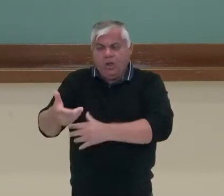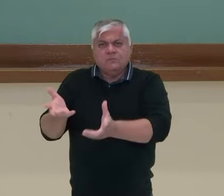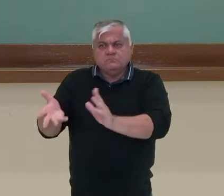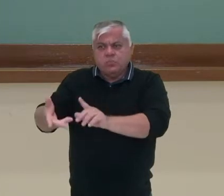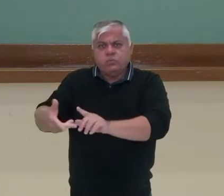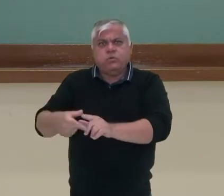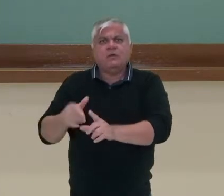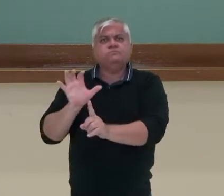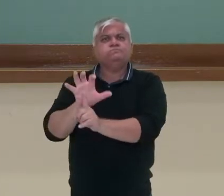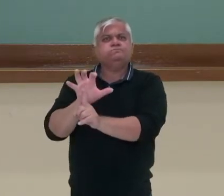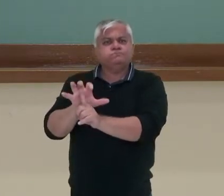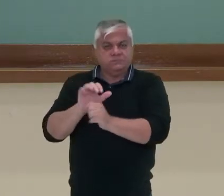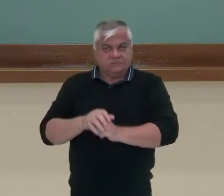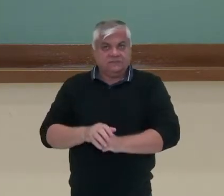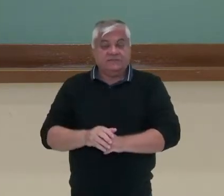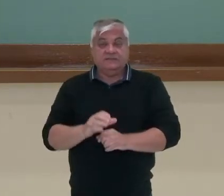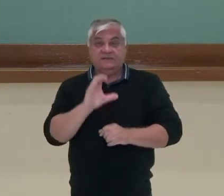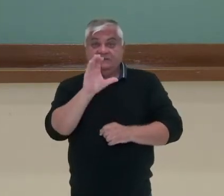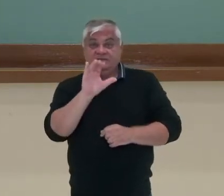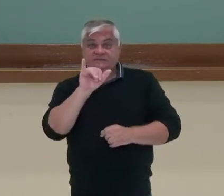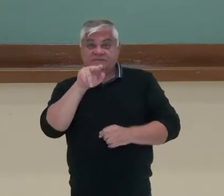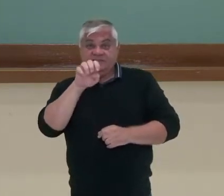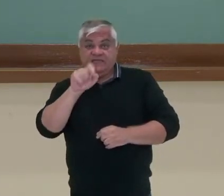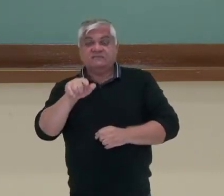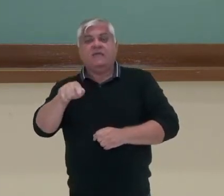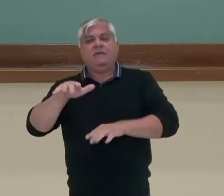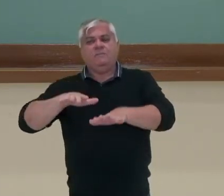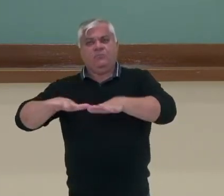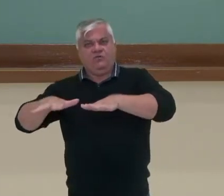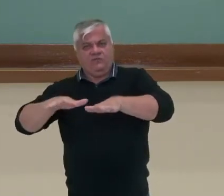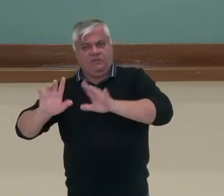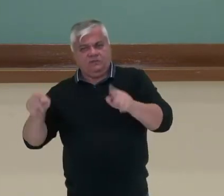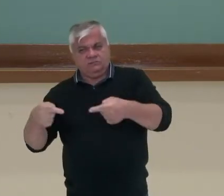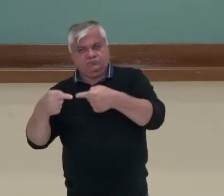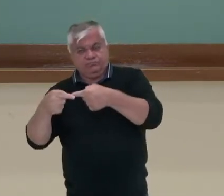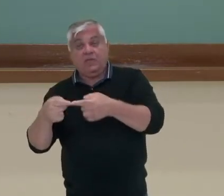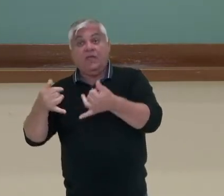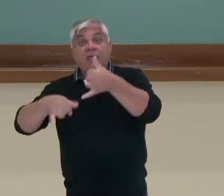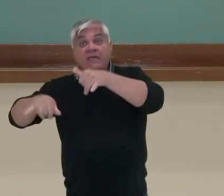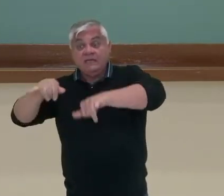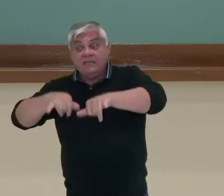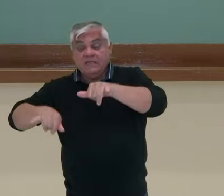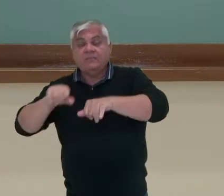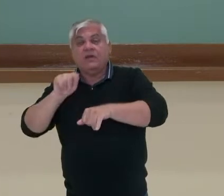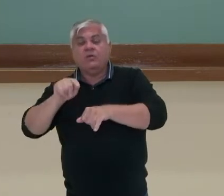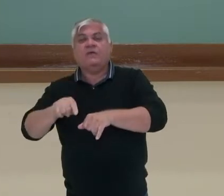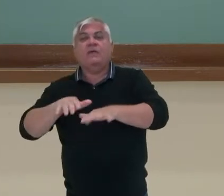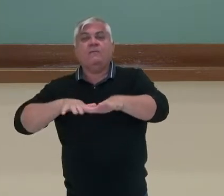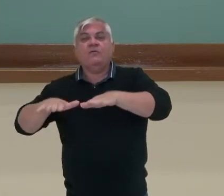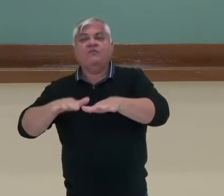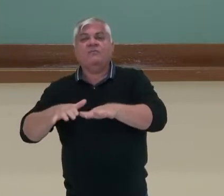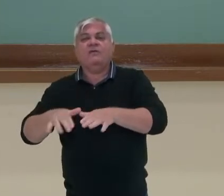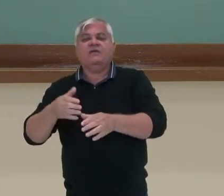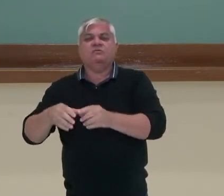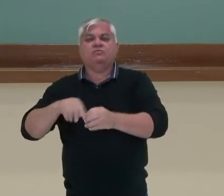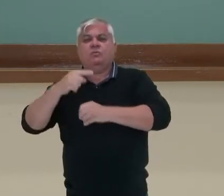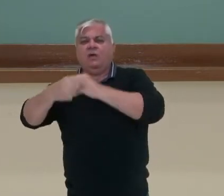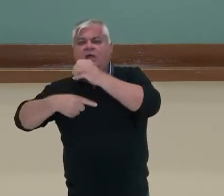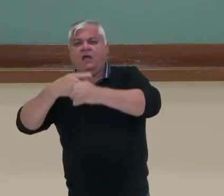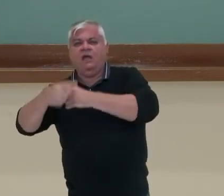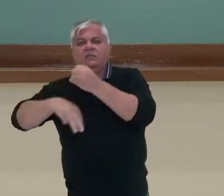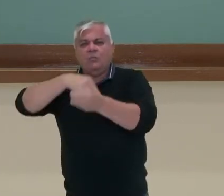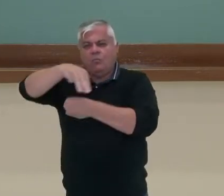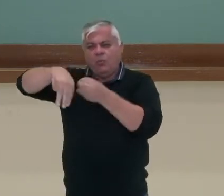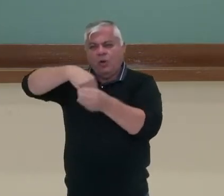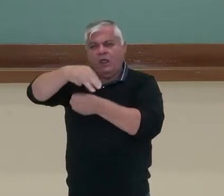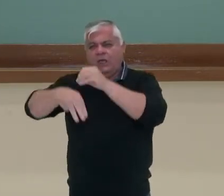que a influenciam. Então, cinética tem a ver com movimento e a cinética química tem a ver, então, com o movimento dos átomos, das moléculas,